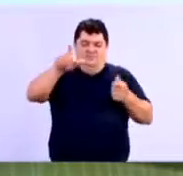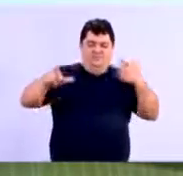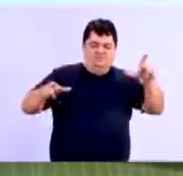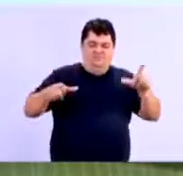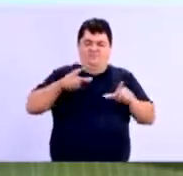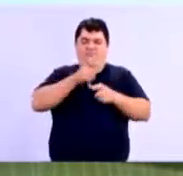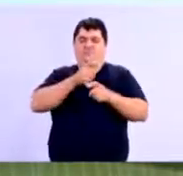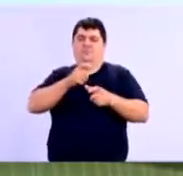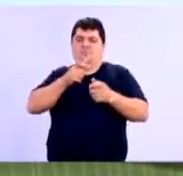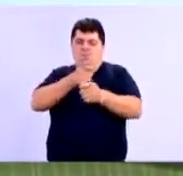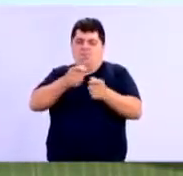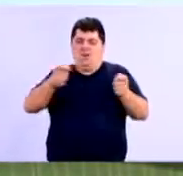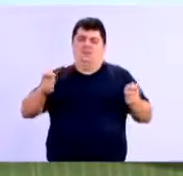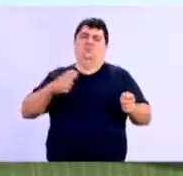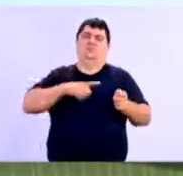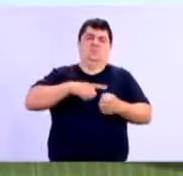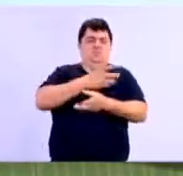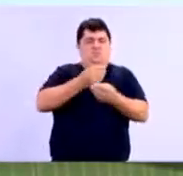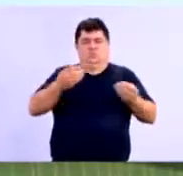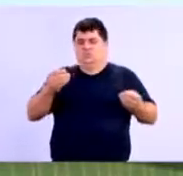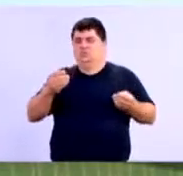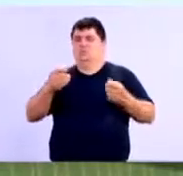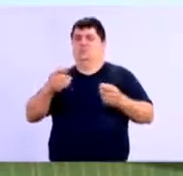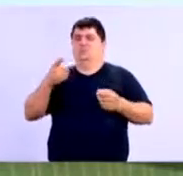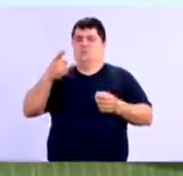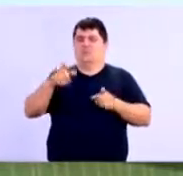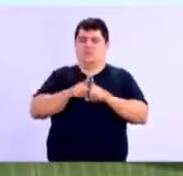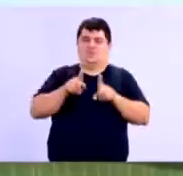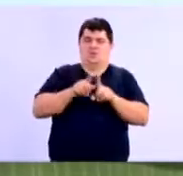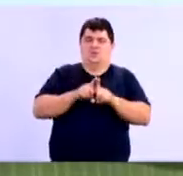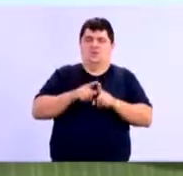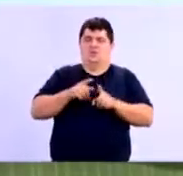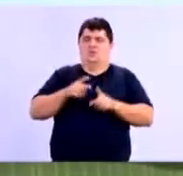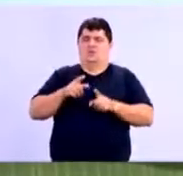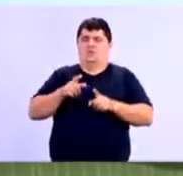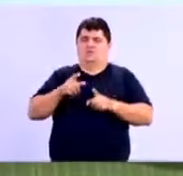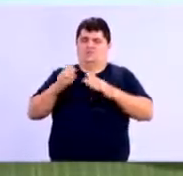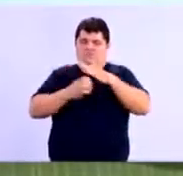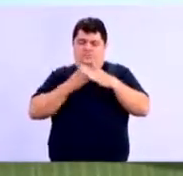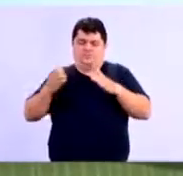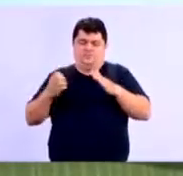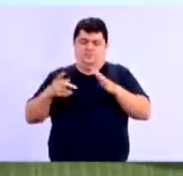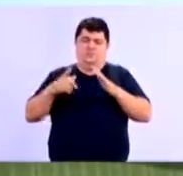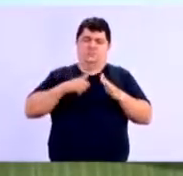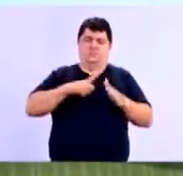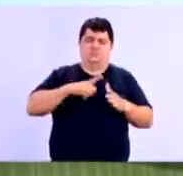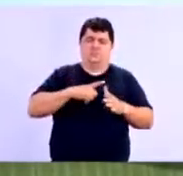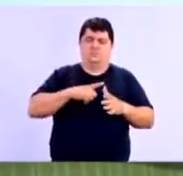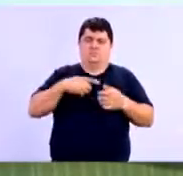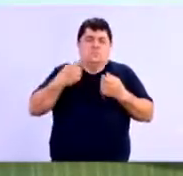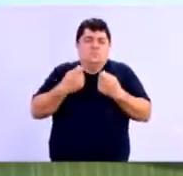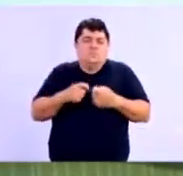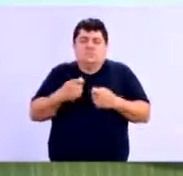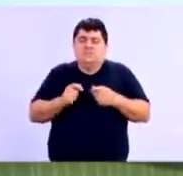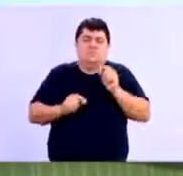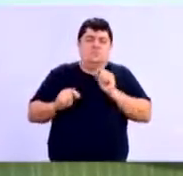as despesas de fato da empresa e ainda o quanto a empresa necessita, o quanto a